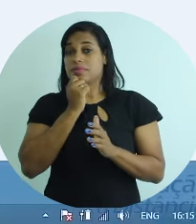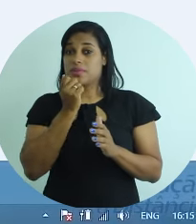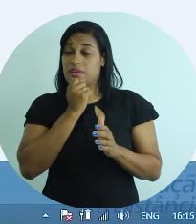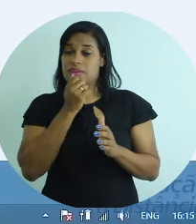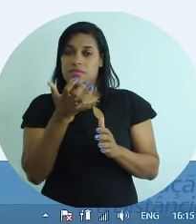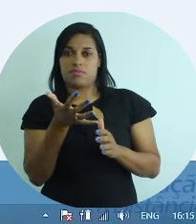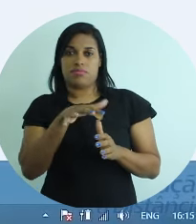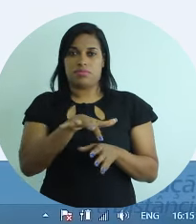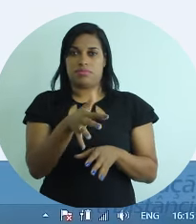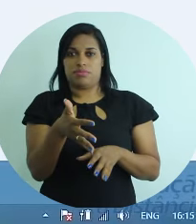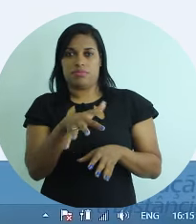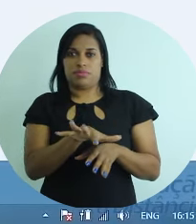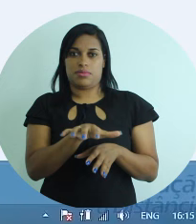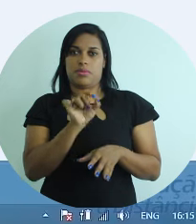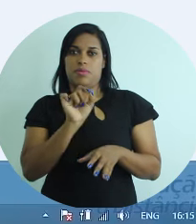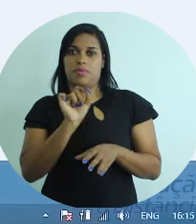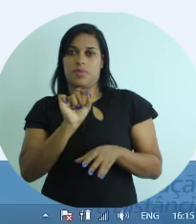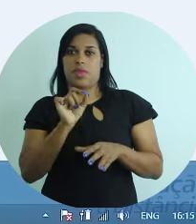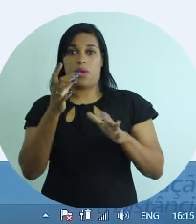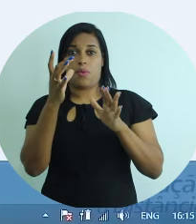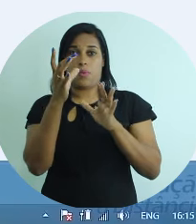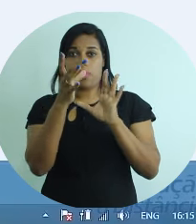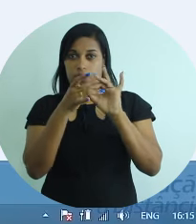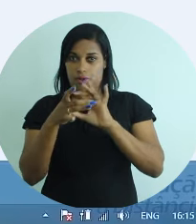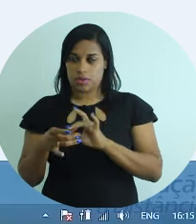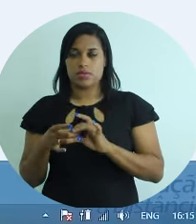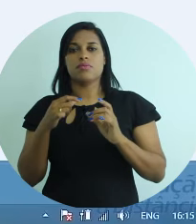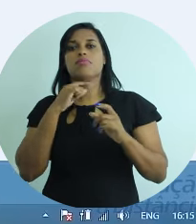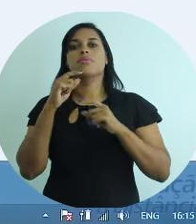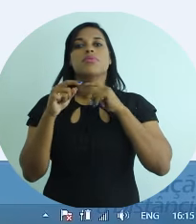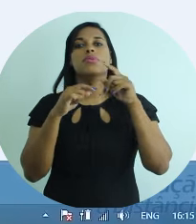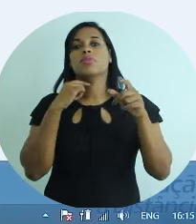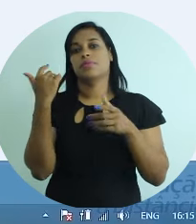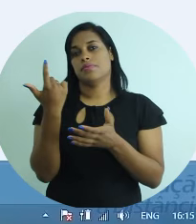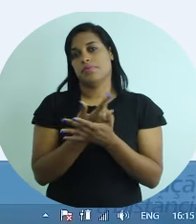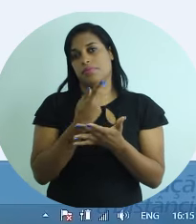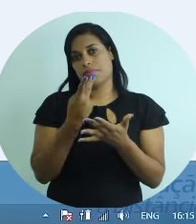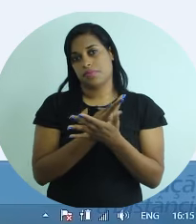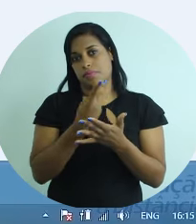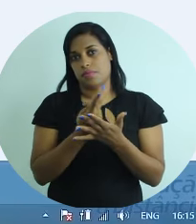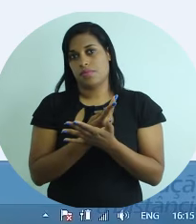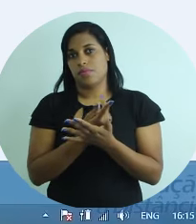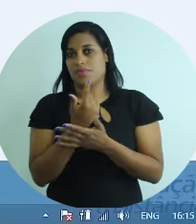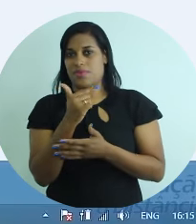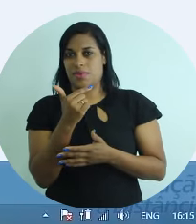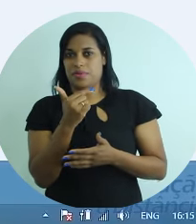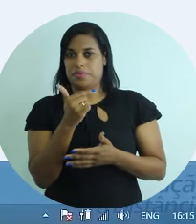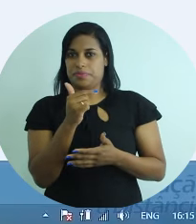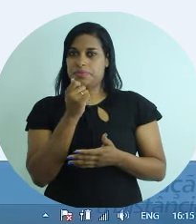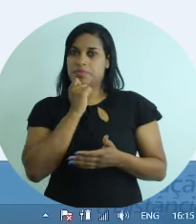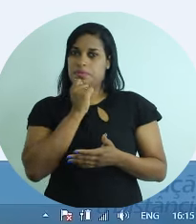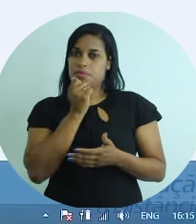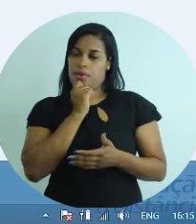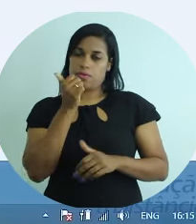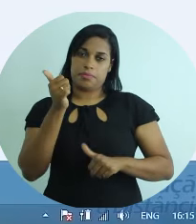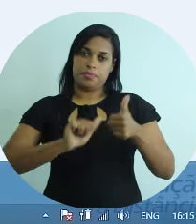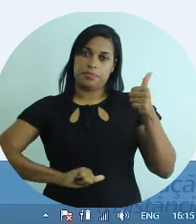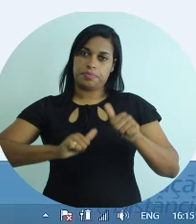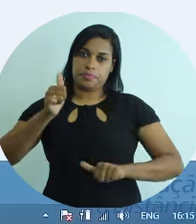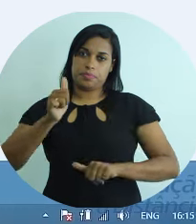razoável em relação ao contexto. Nós não conseguimos ver falhas, pelo menos gritantes aqui, em termos de qualidade.